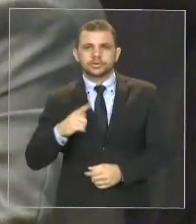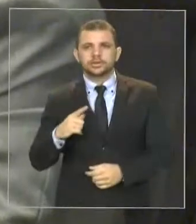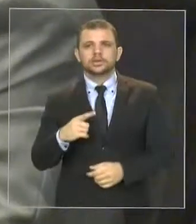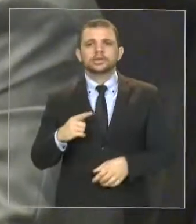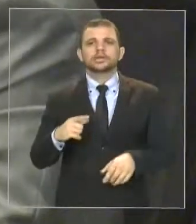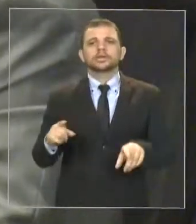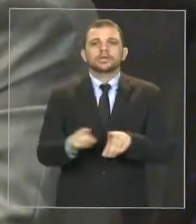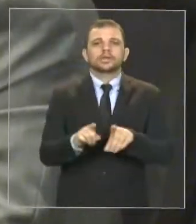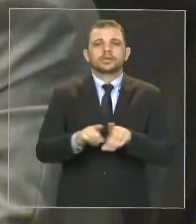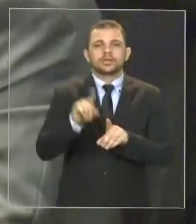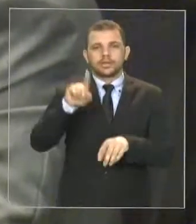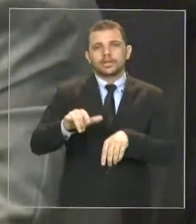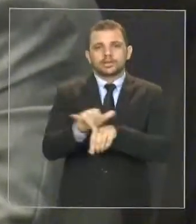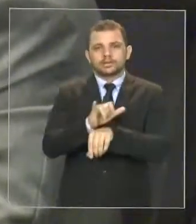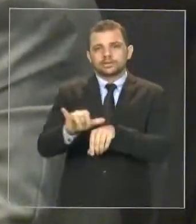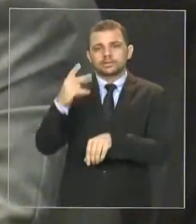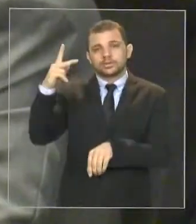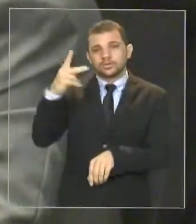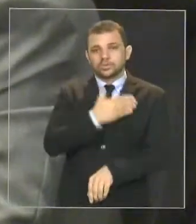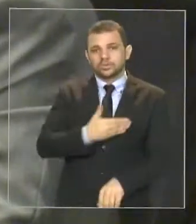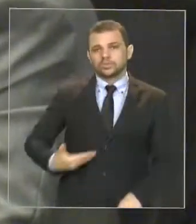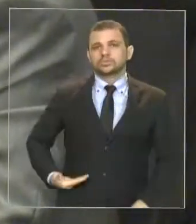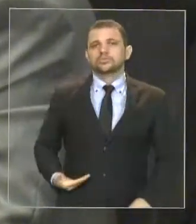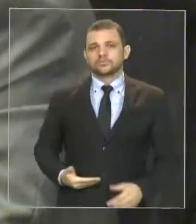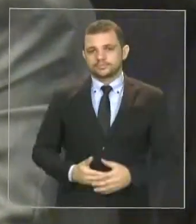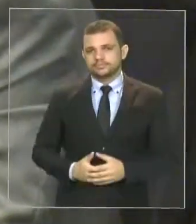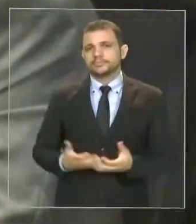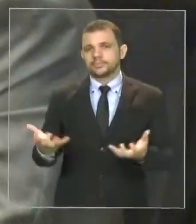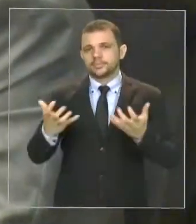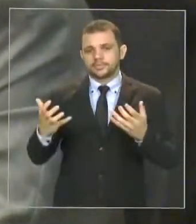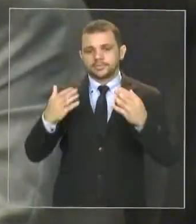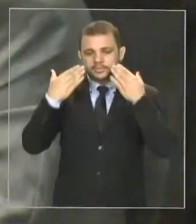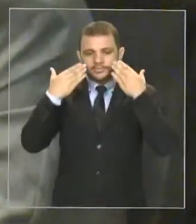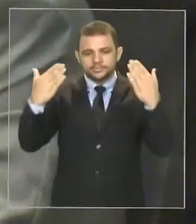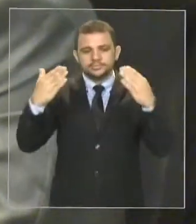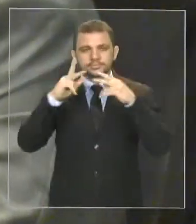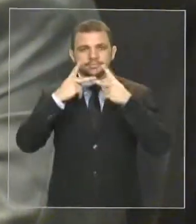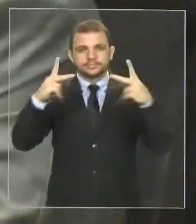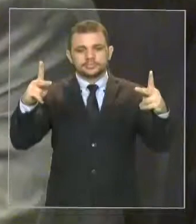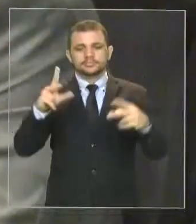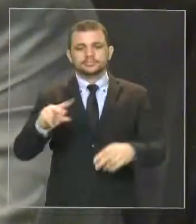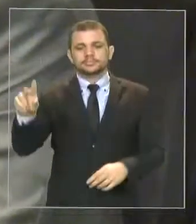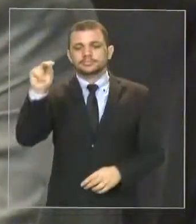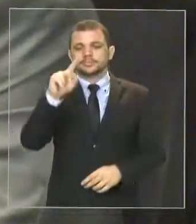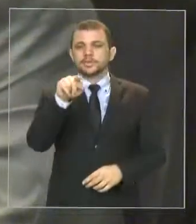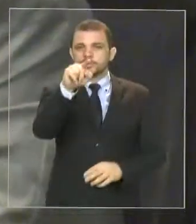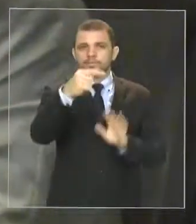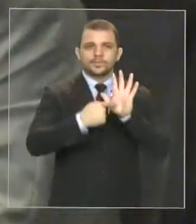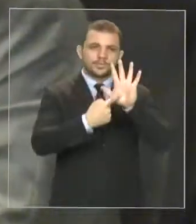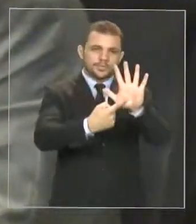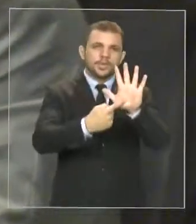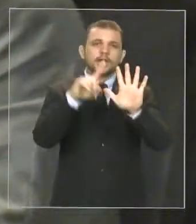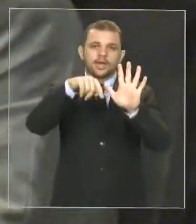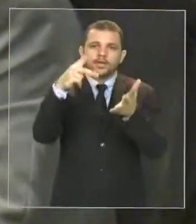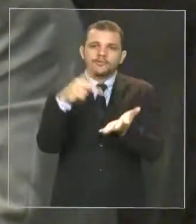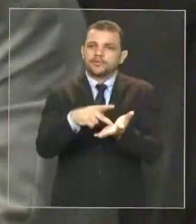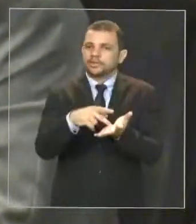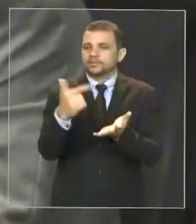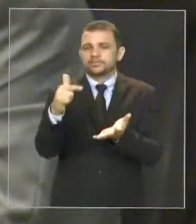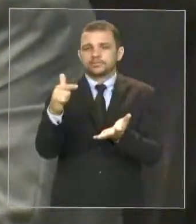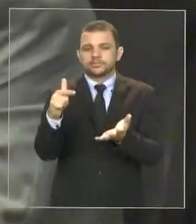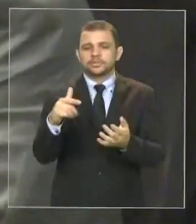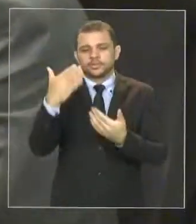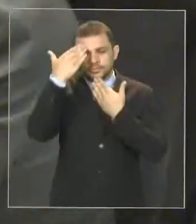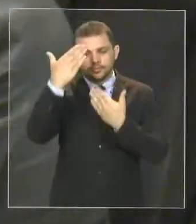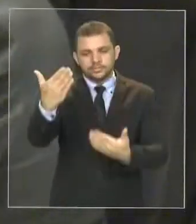é uma estratégia do governo, essa de mostrar essas propagandas enganosas que Vossa Excelência tem mostrado nessa tribuna.